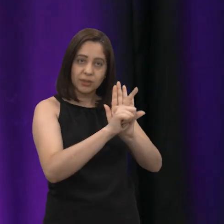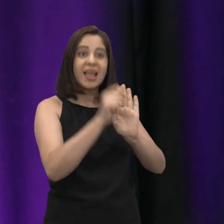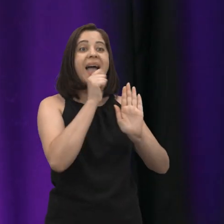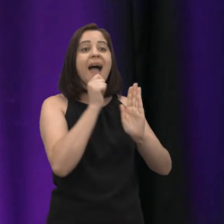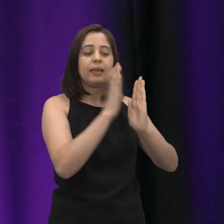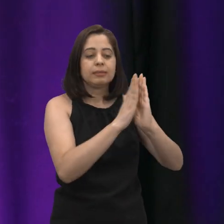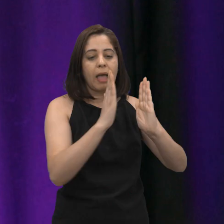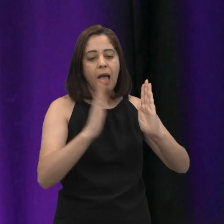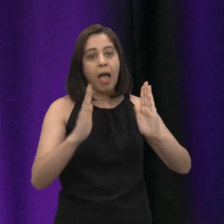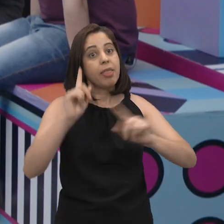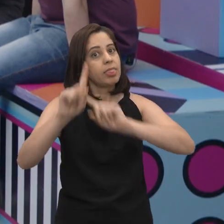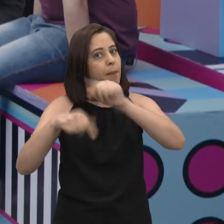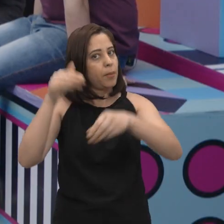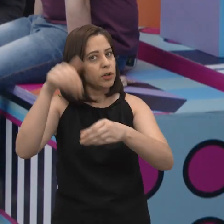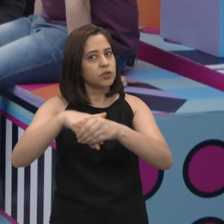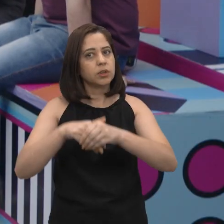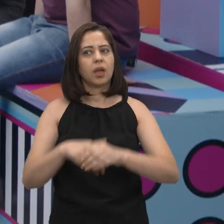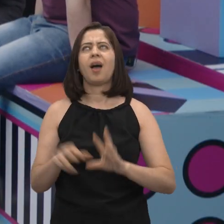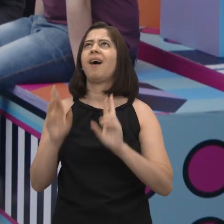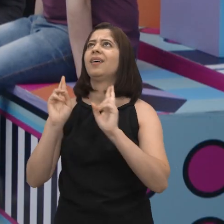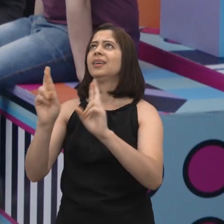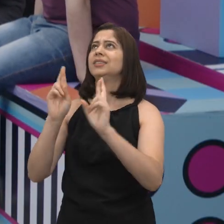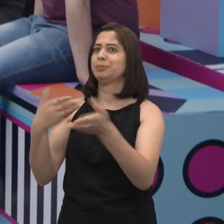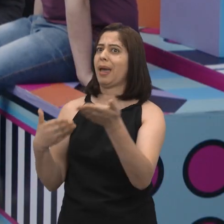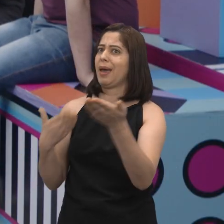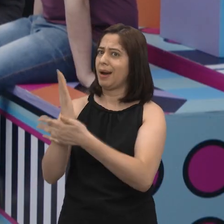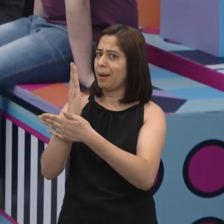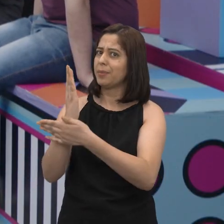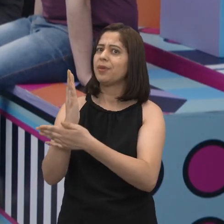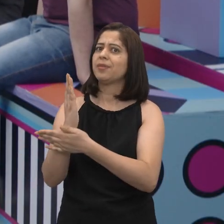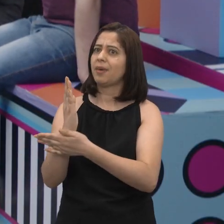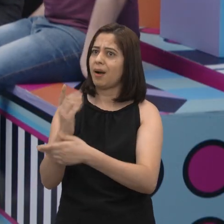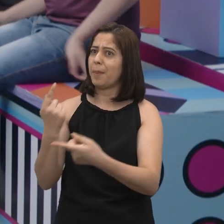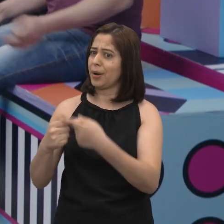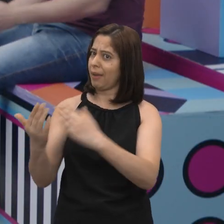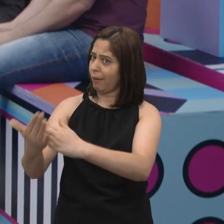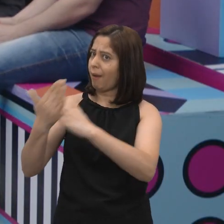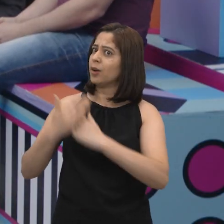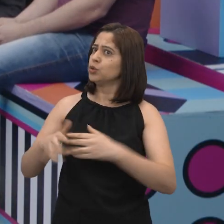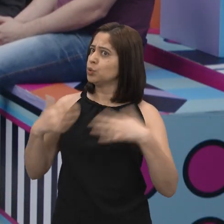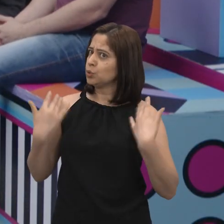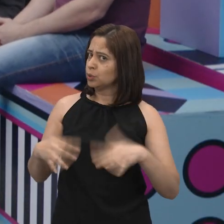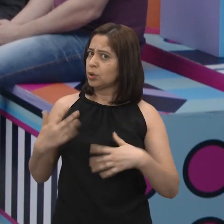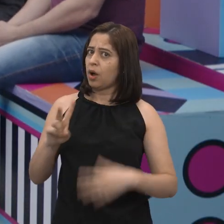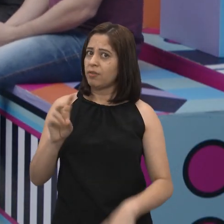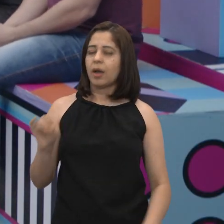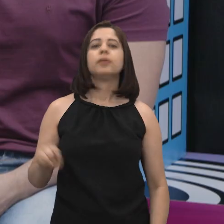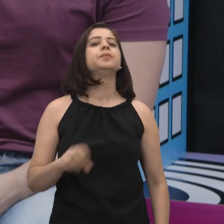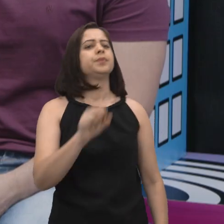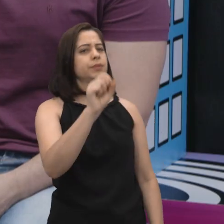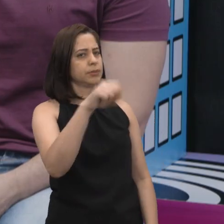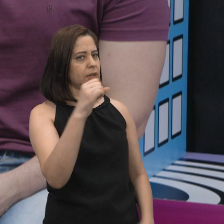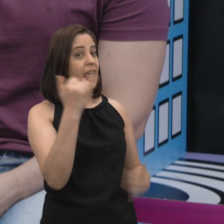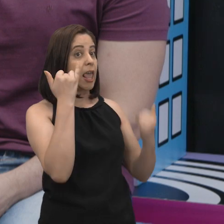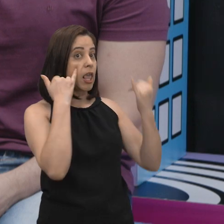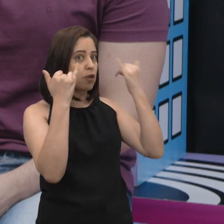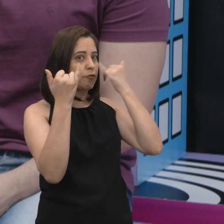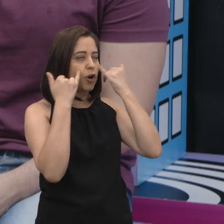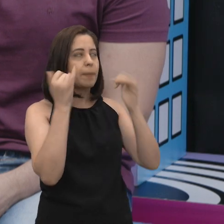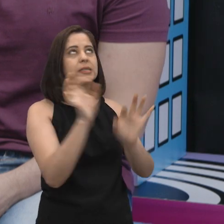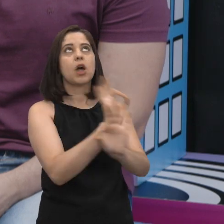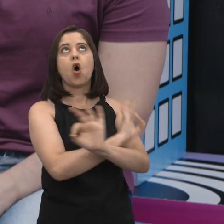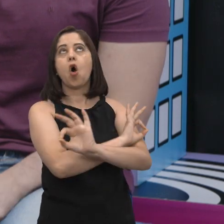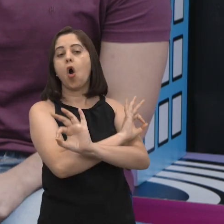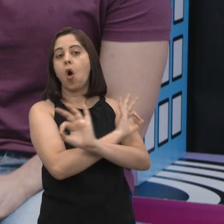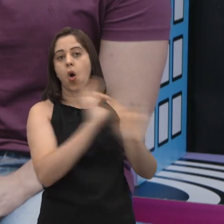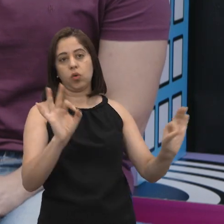Em né? Bom a gente tramitação. falar. Mas tomara que seja aprovado, né? Porque iria ajudar bastante a gente aqui na cidade. Informação nunca é demais, né, Tiago, né, Gê?